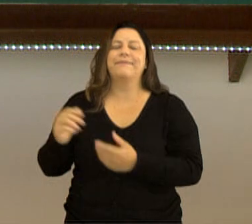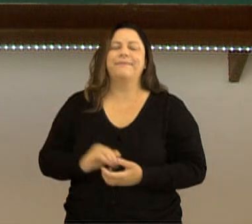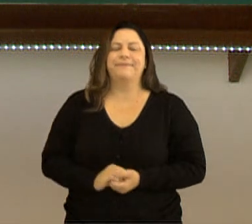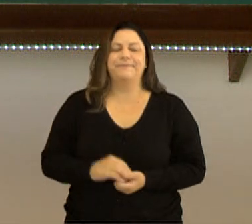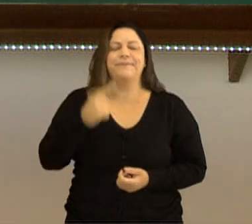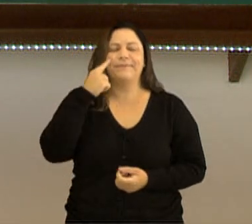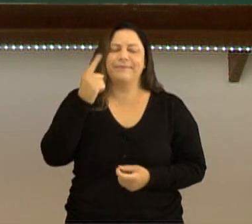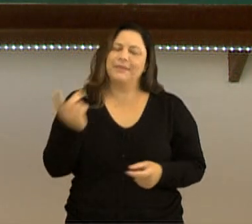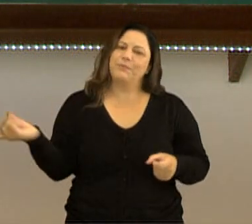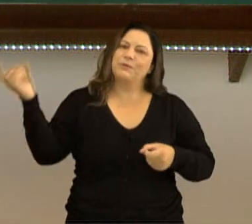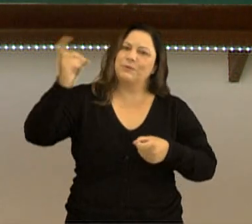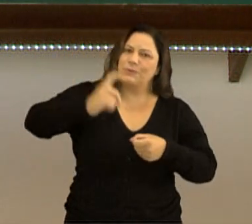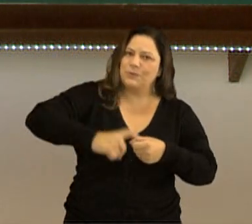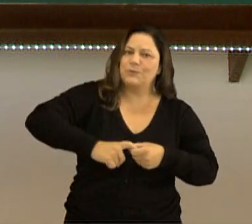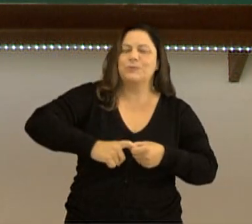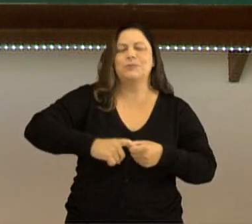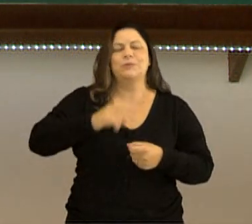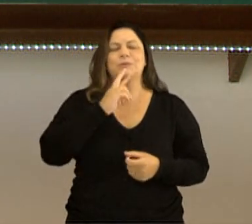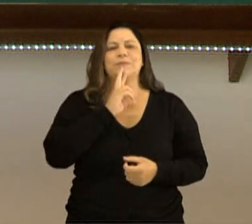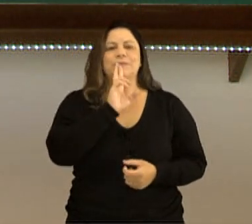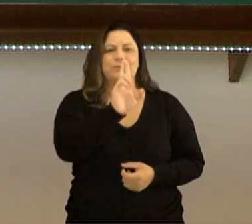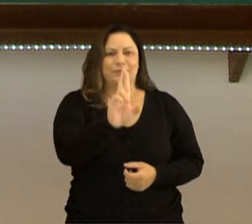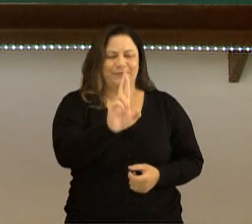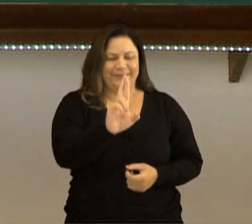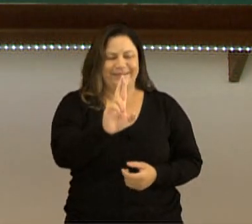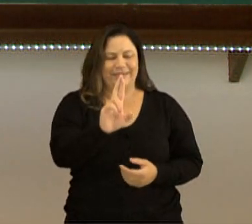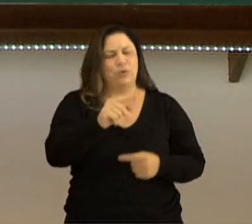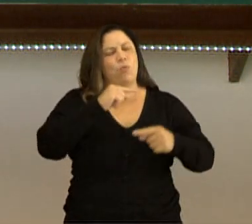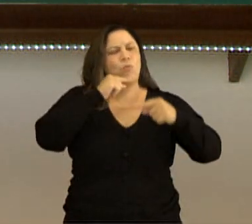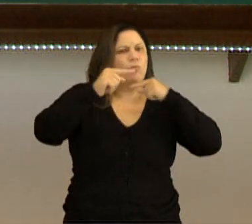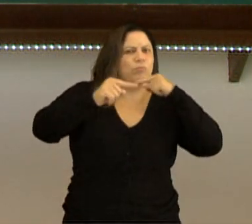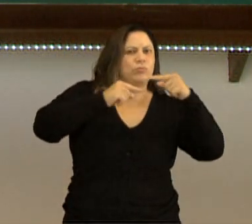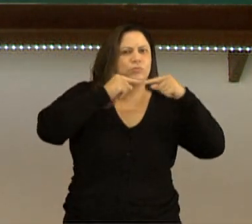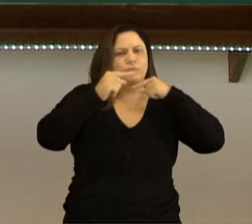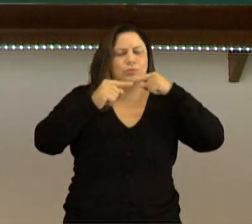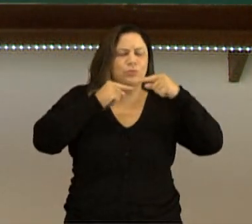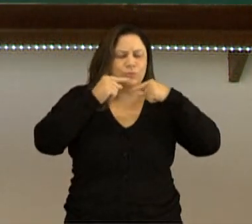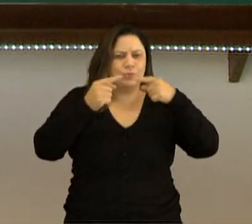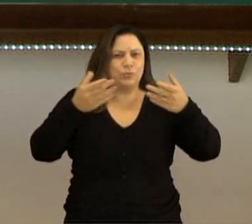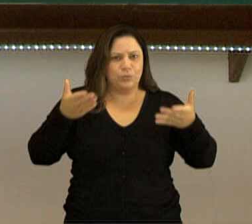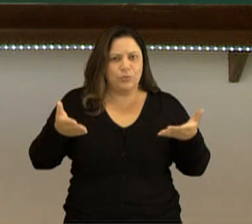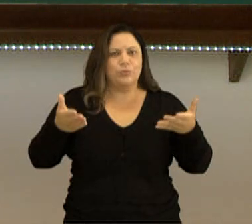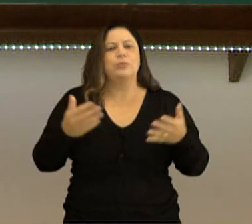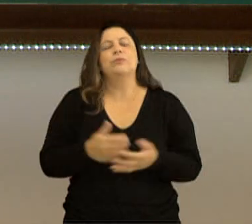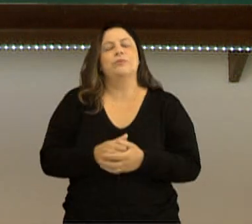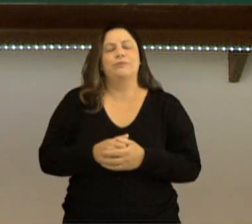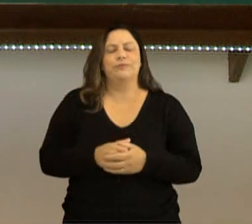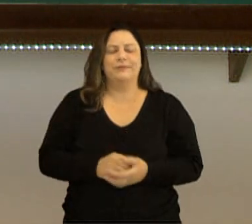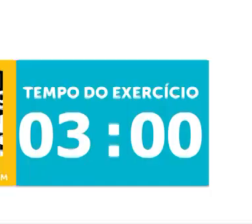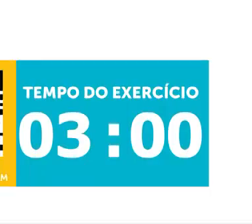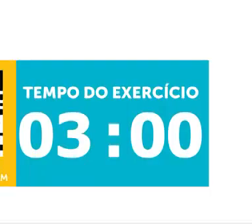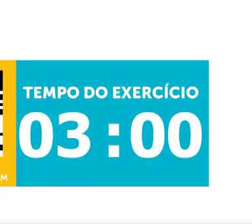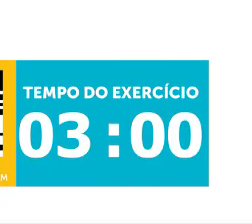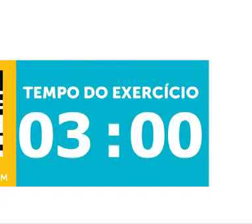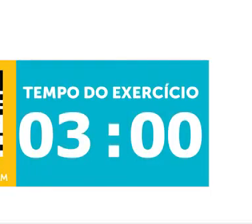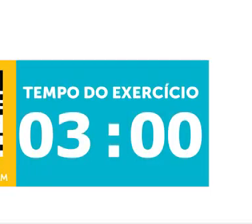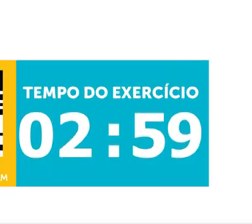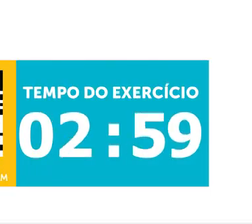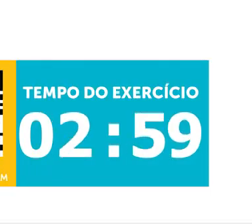já voltamos a conferir o resultado ou tirar alguma dúvida que vocês tenham ficado durante a resolução.